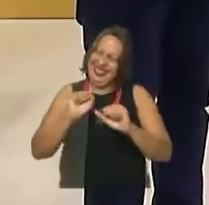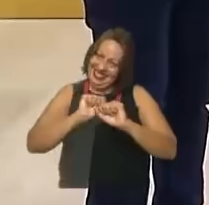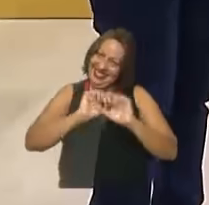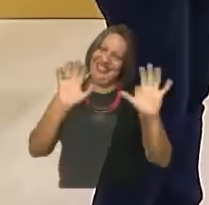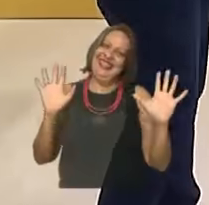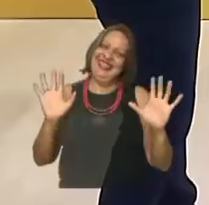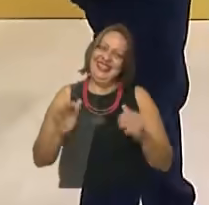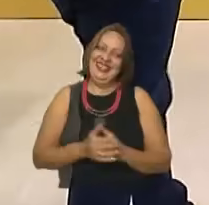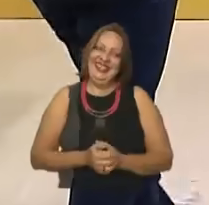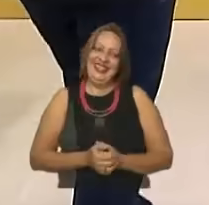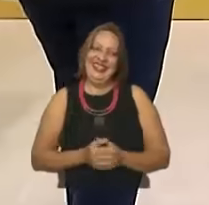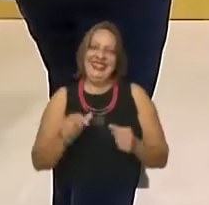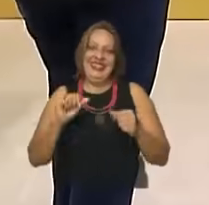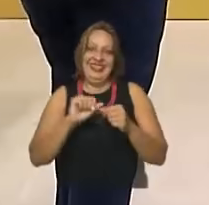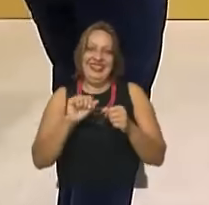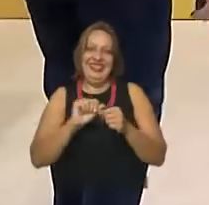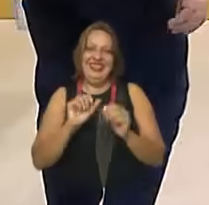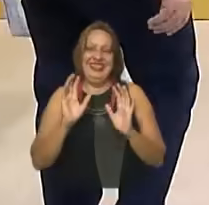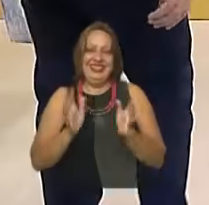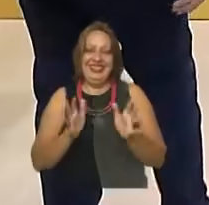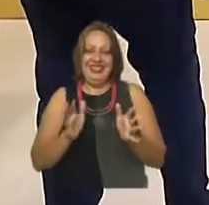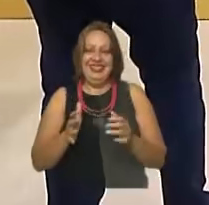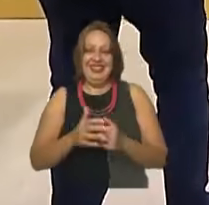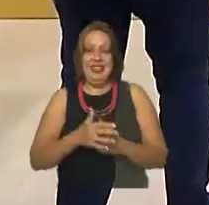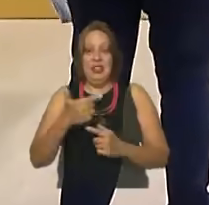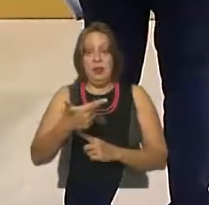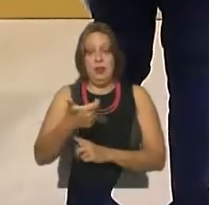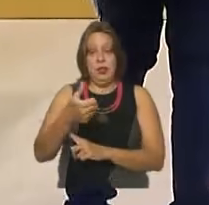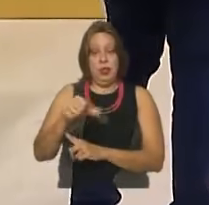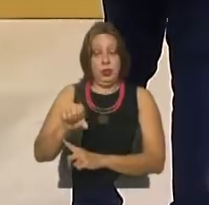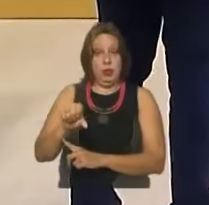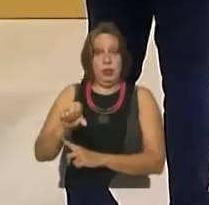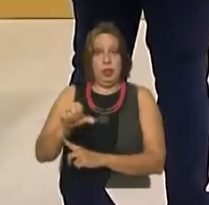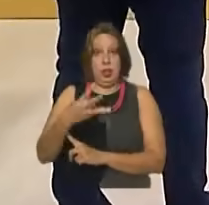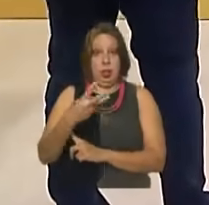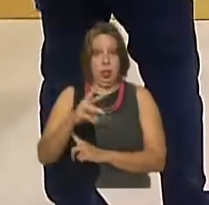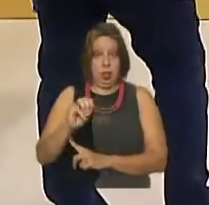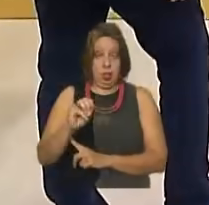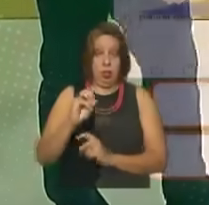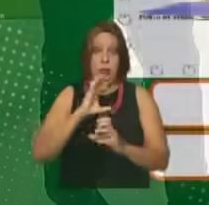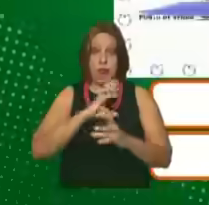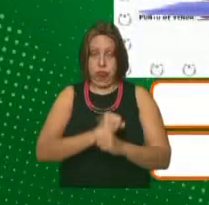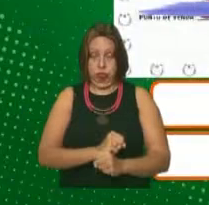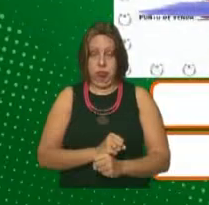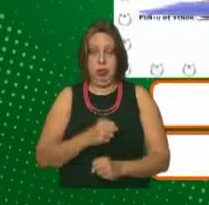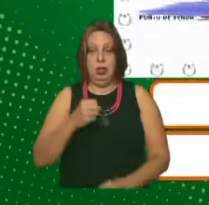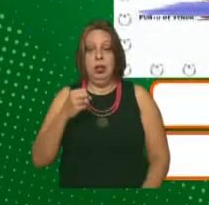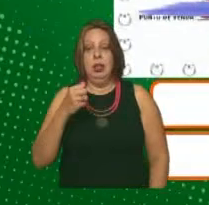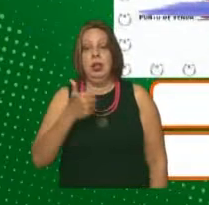maravilha! Já fizemos aqui, né, 29 giras, fechando com 30 agora,